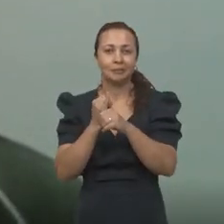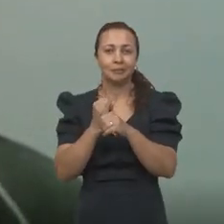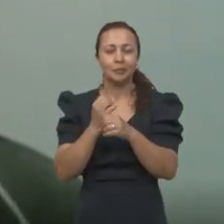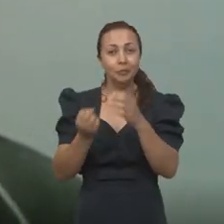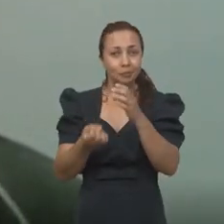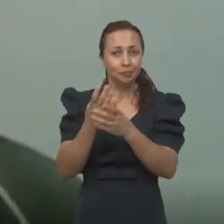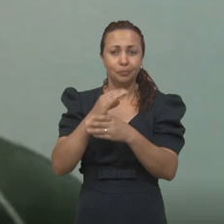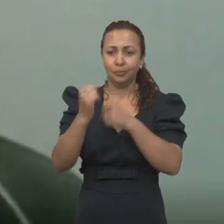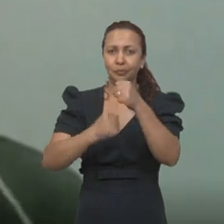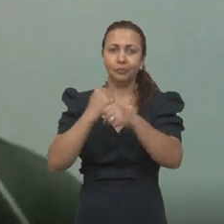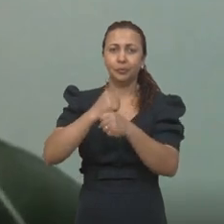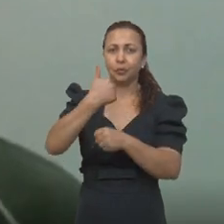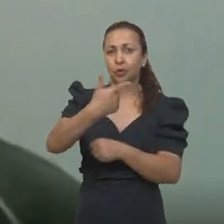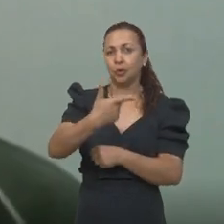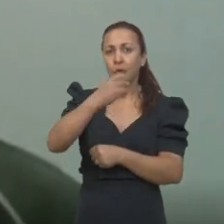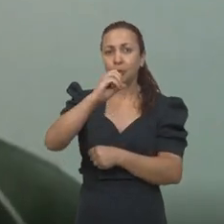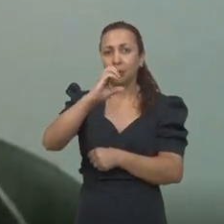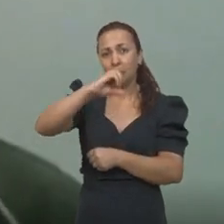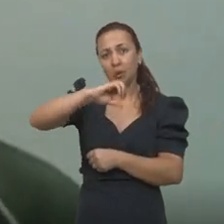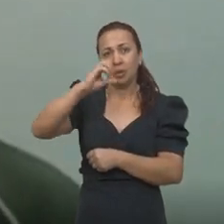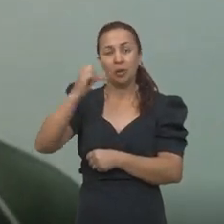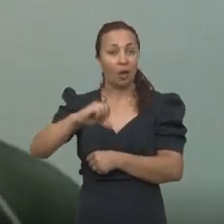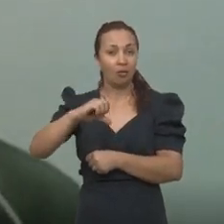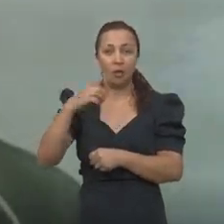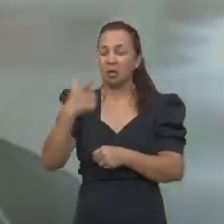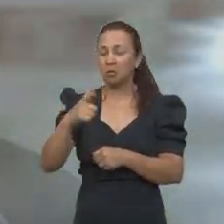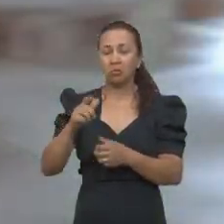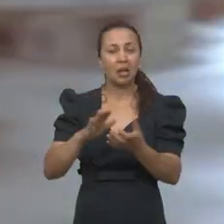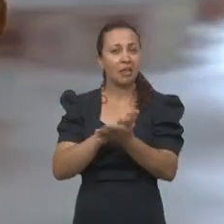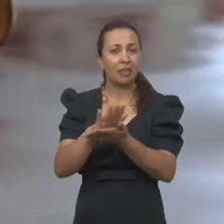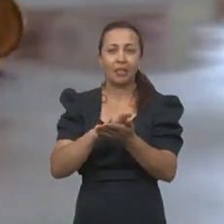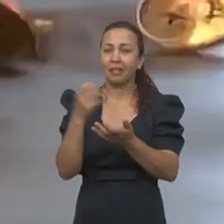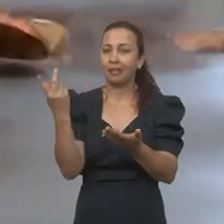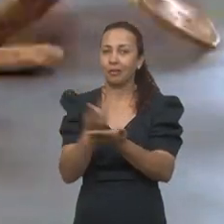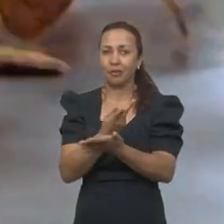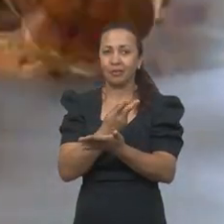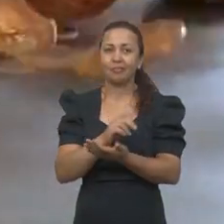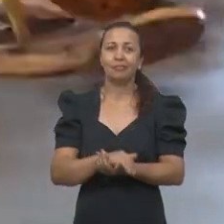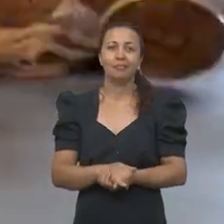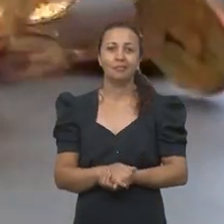2009 ainda não houve nenhuma fraude dentro desse sistema